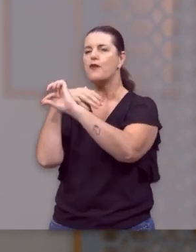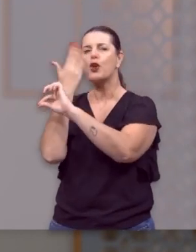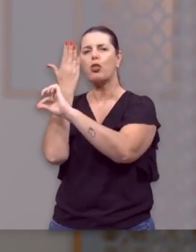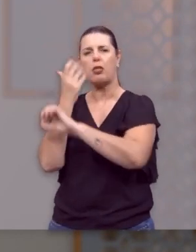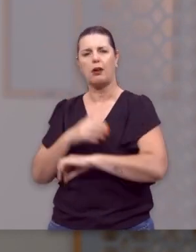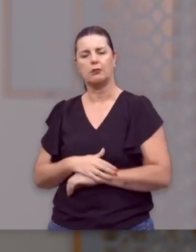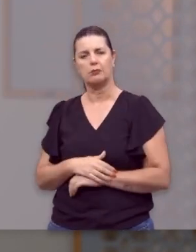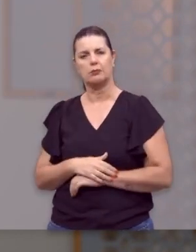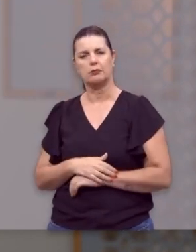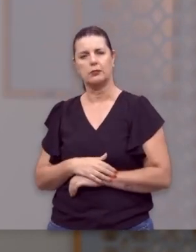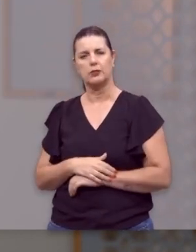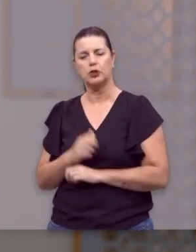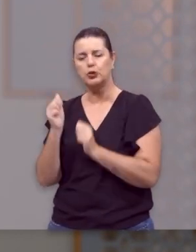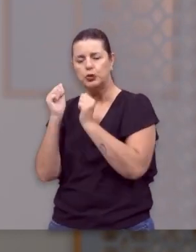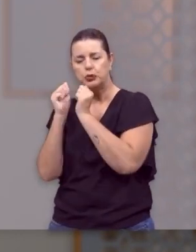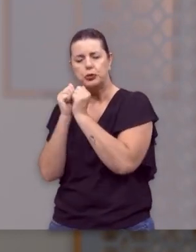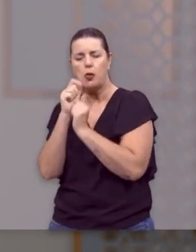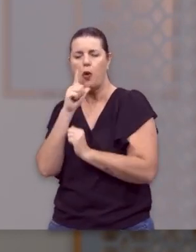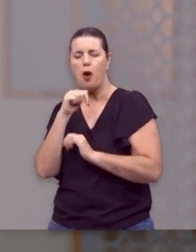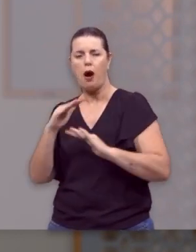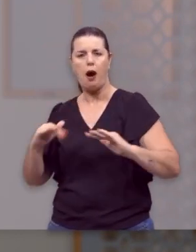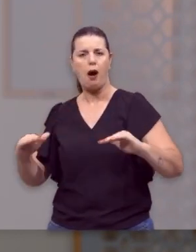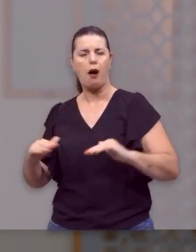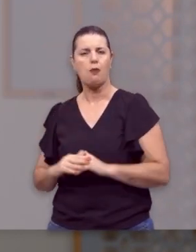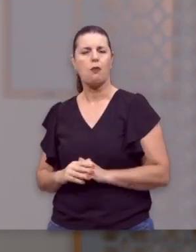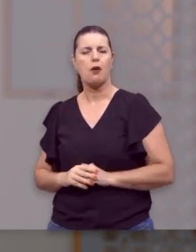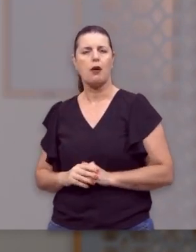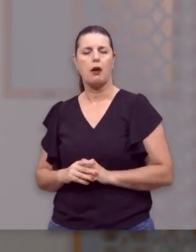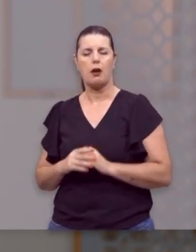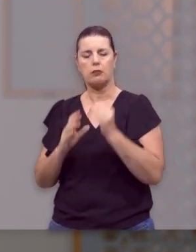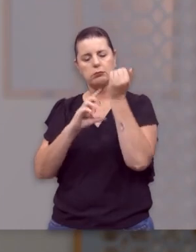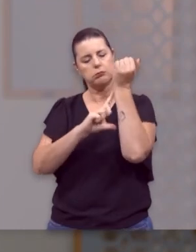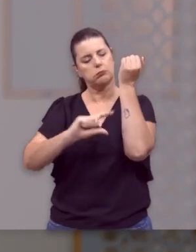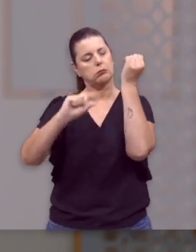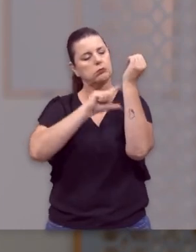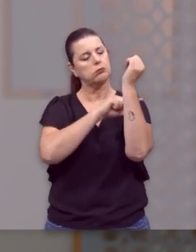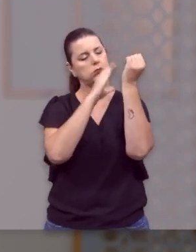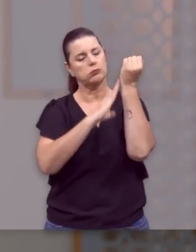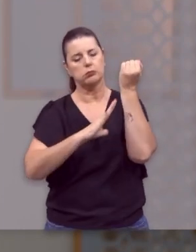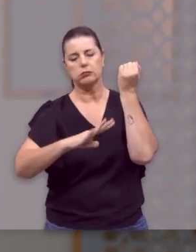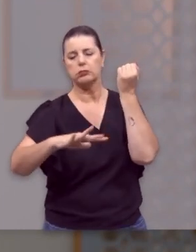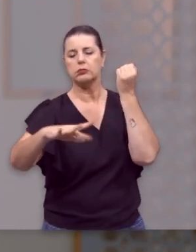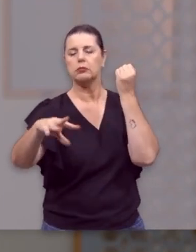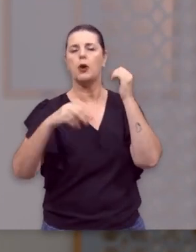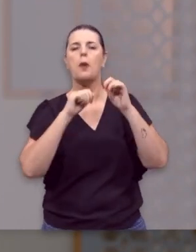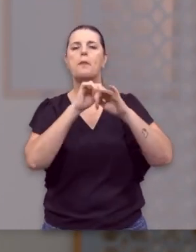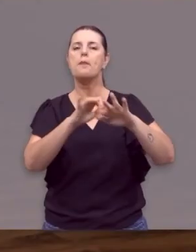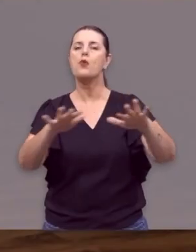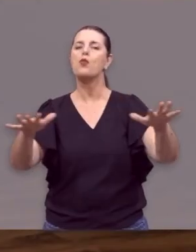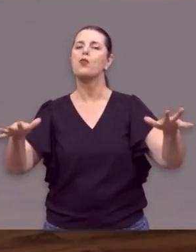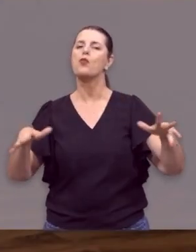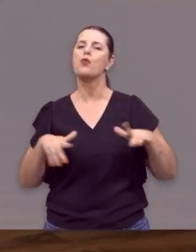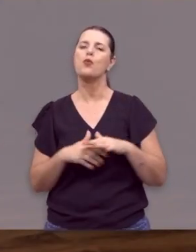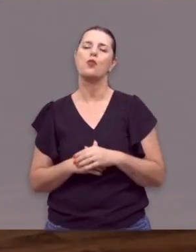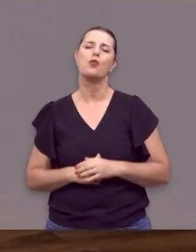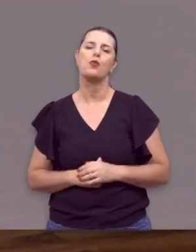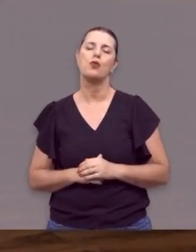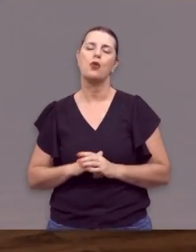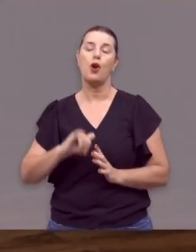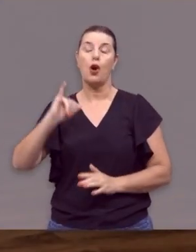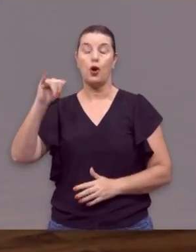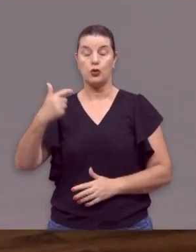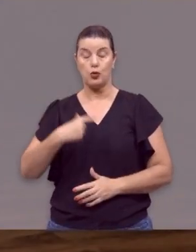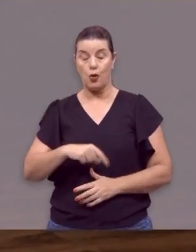Ramo frutífero junto à fonte. Seus galhos se estendem por sobre o muro. José é um